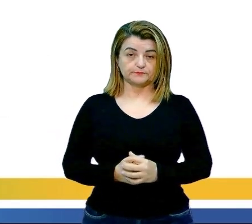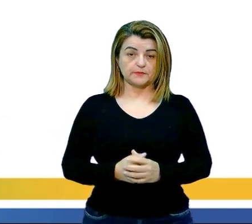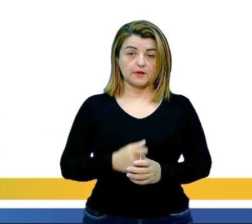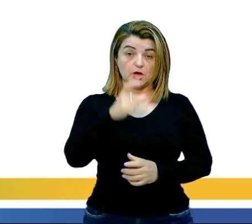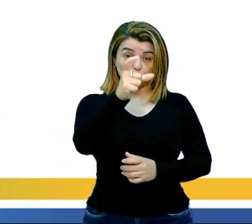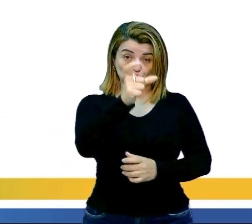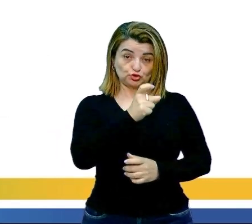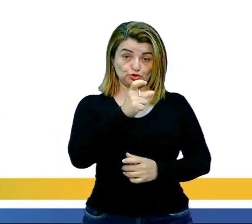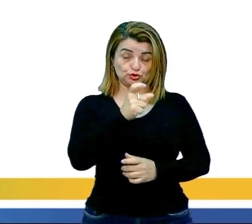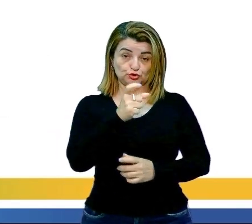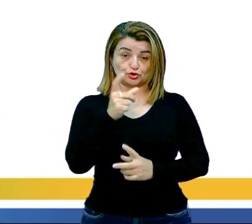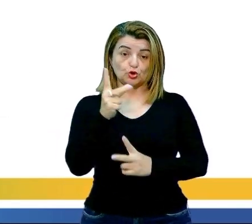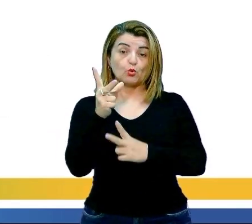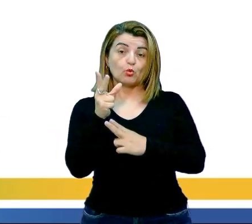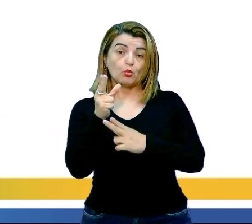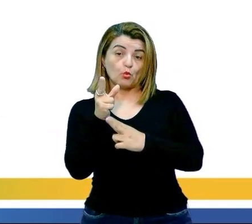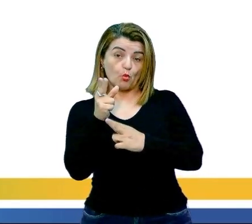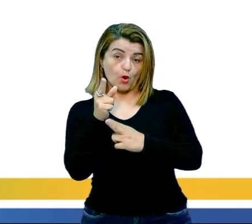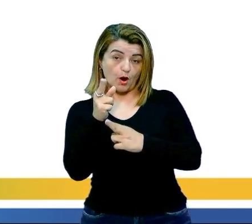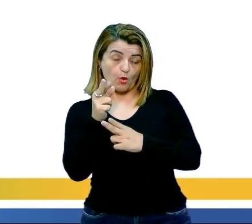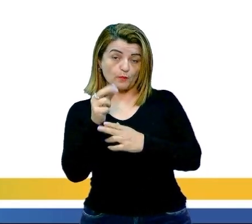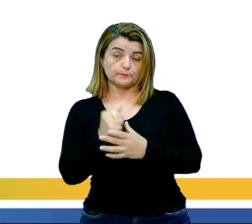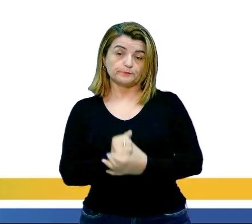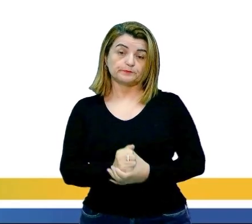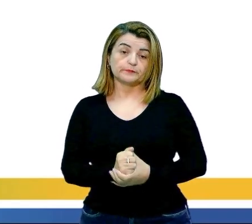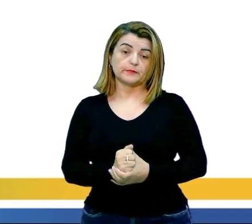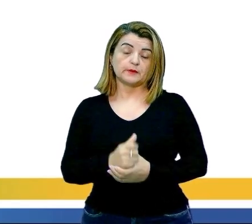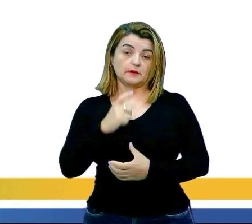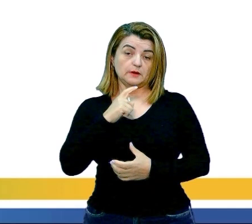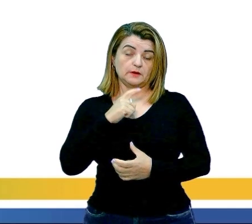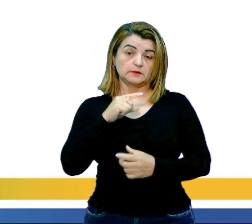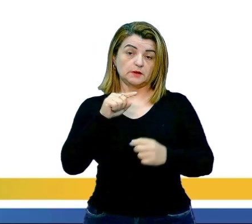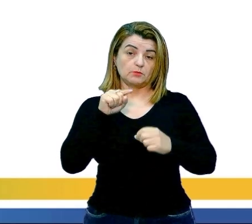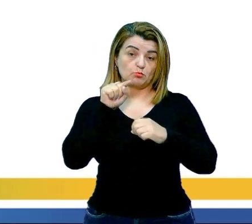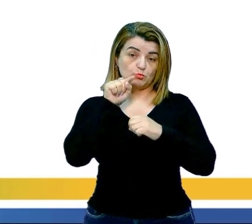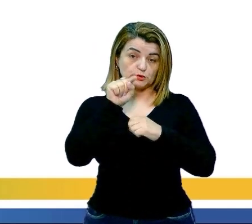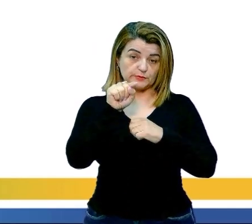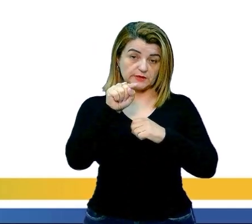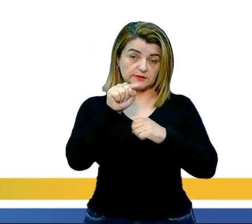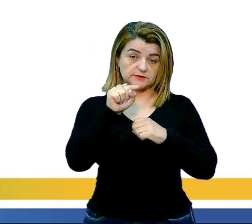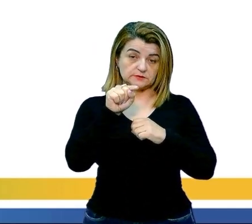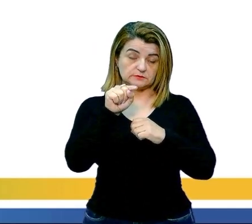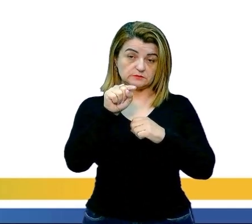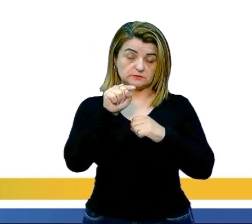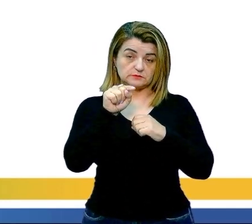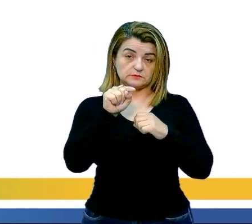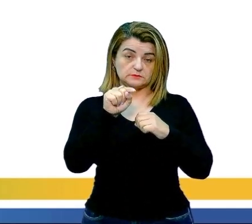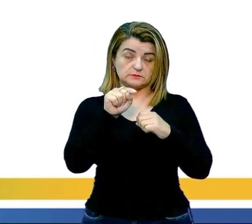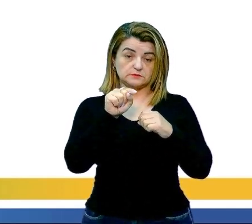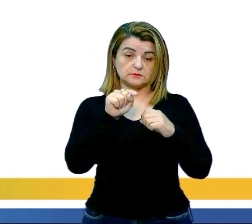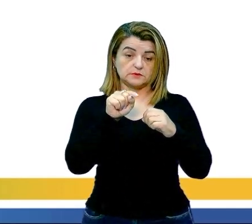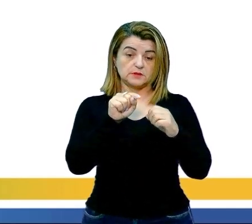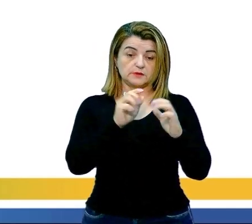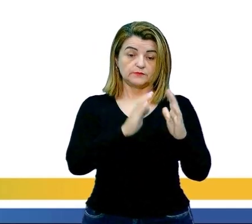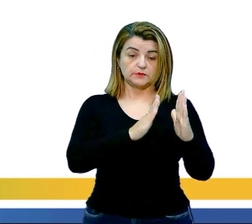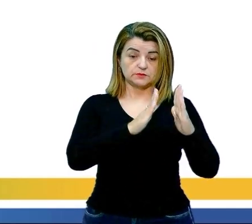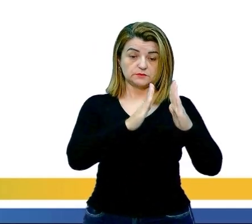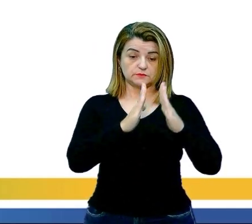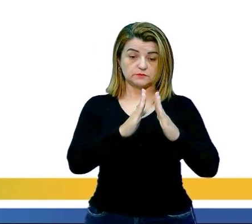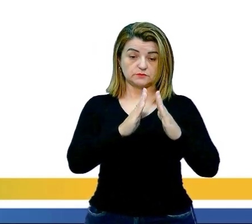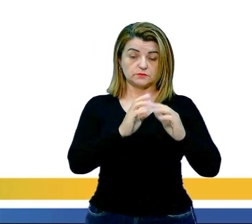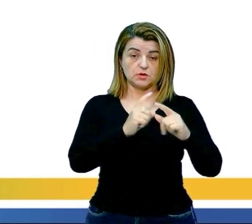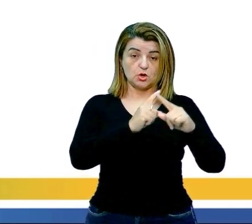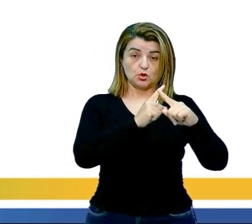X é igual. Como a gente tem a multiplicação aqui, ó, dos extremos. X